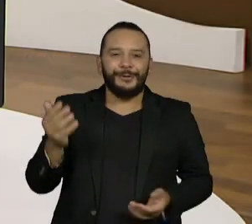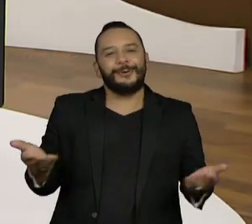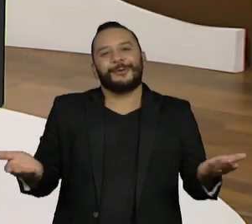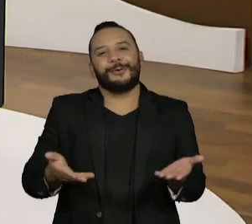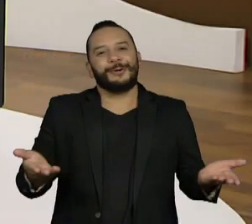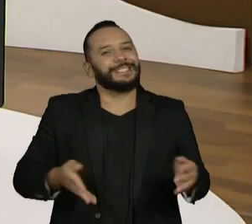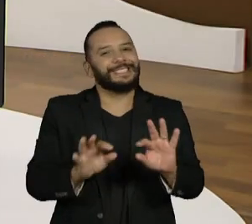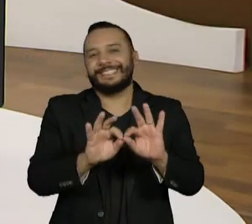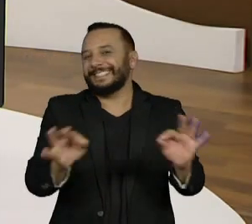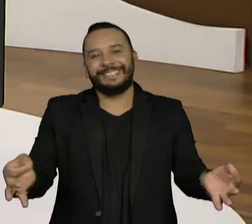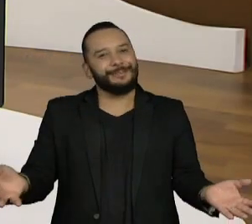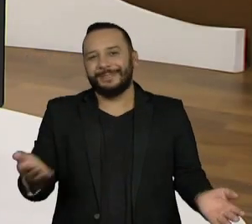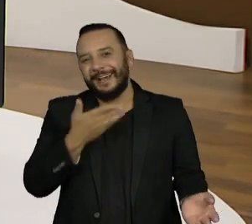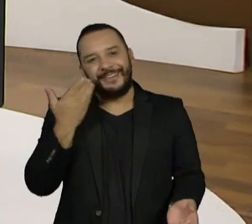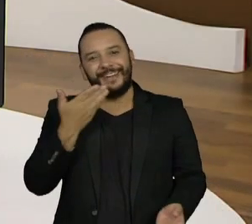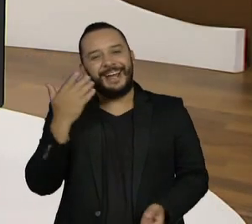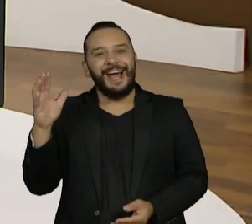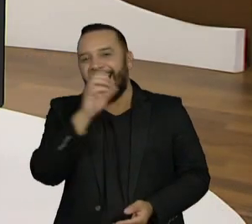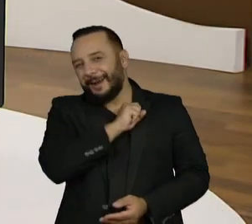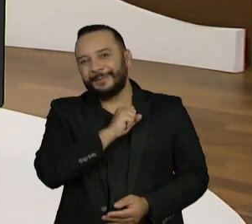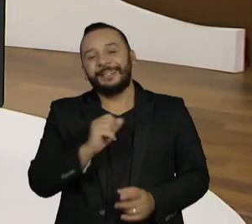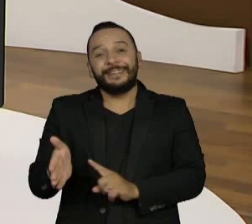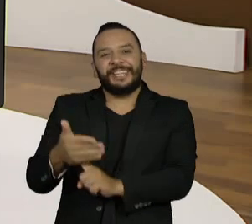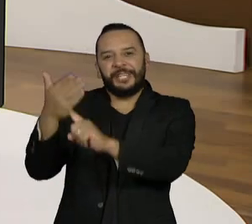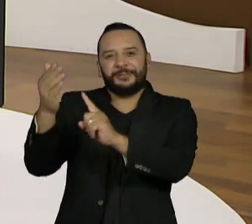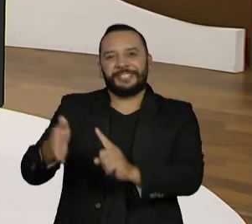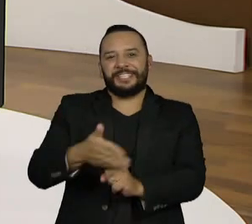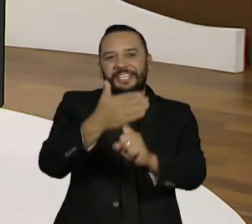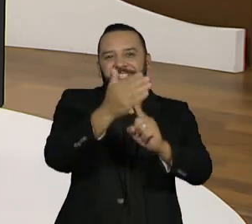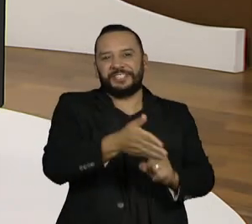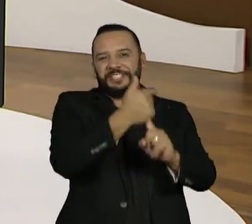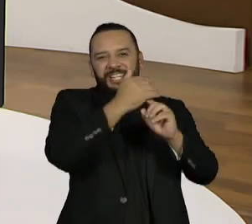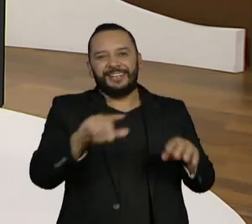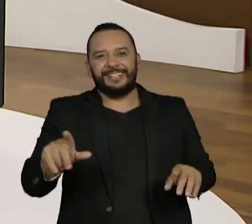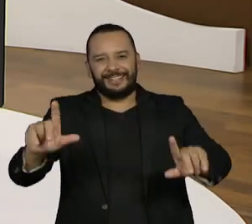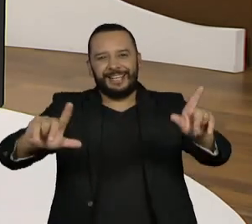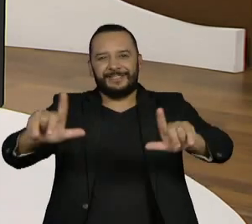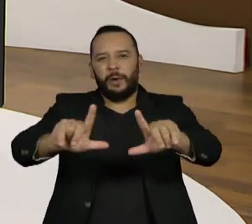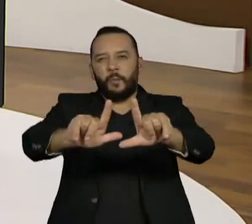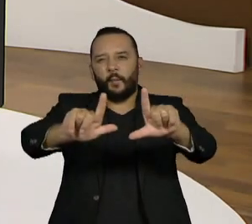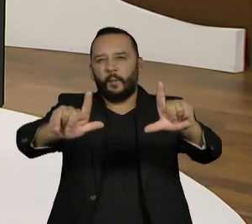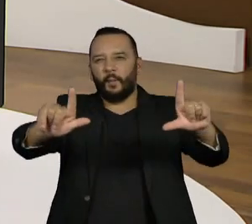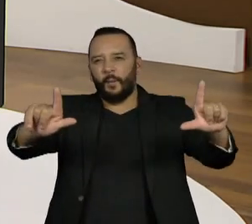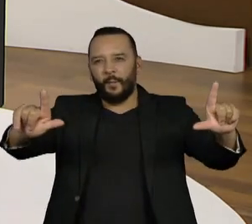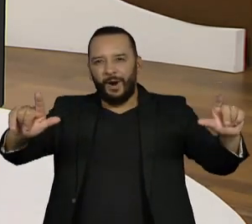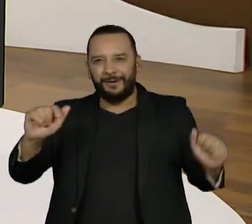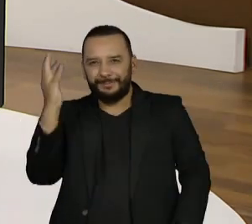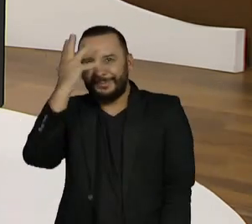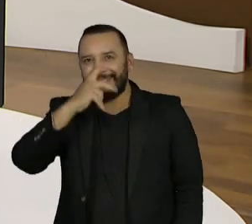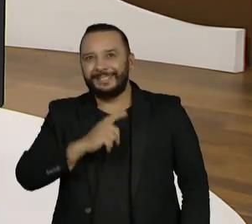Hoje é uma operação mais sofisticada, com a imagem mais limpa,